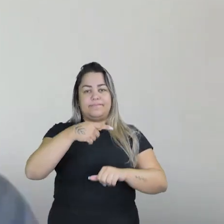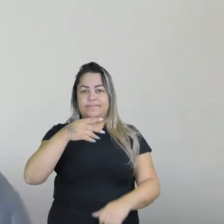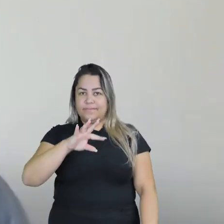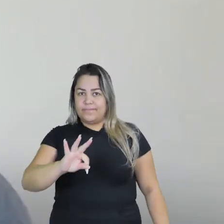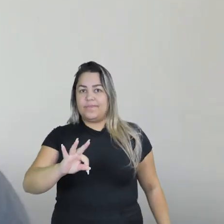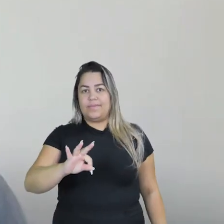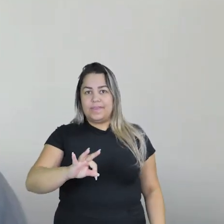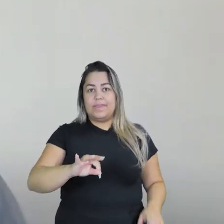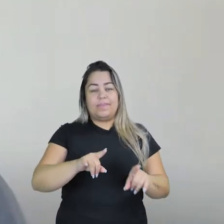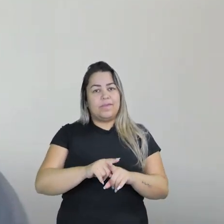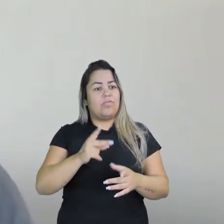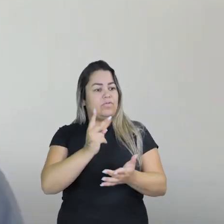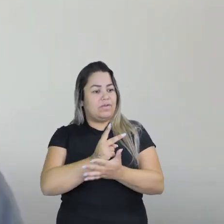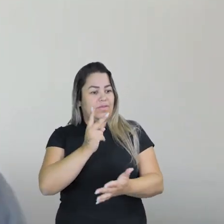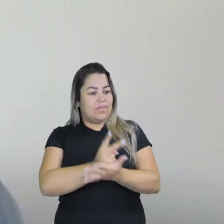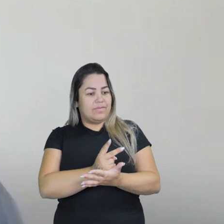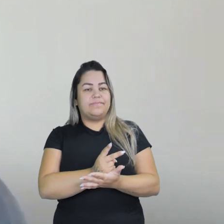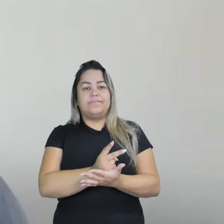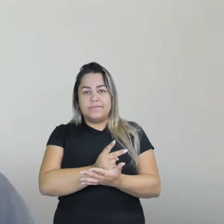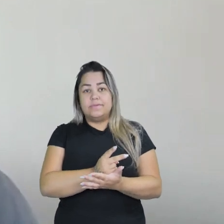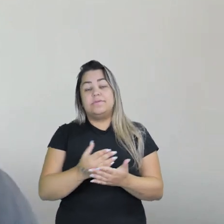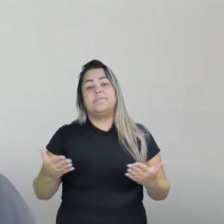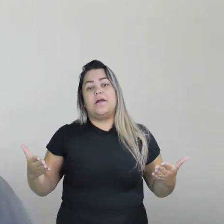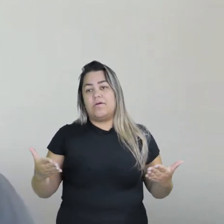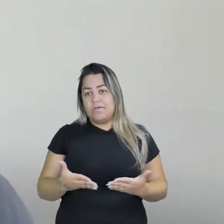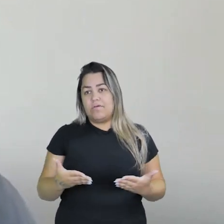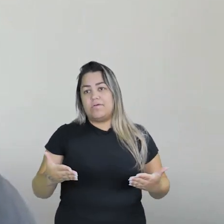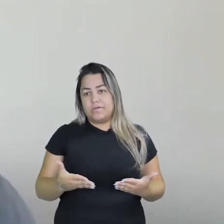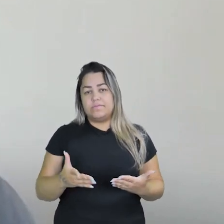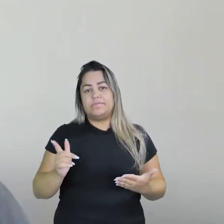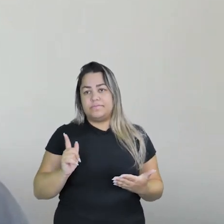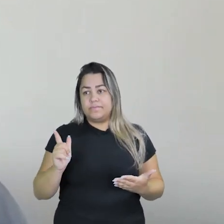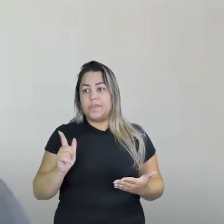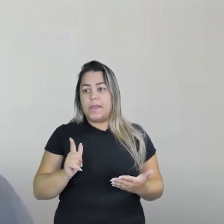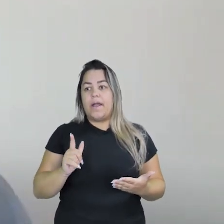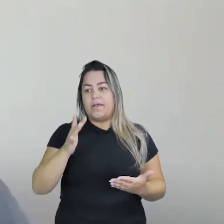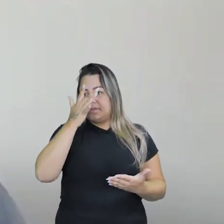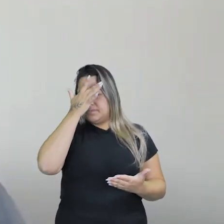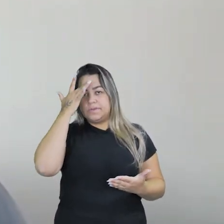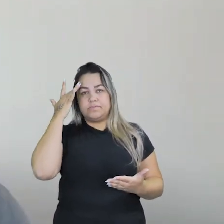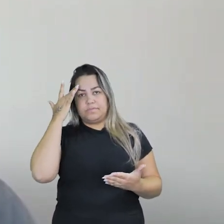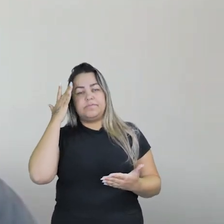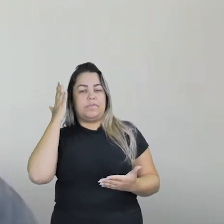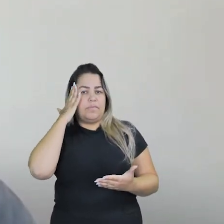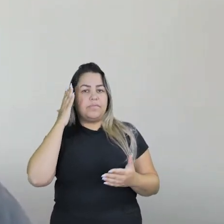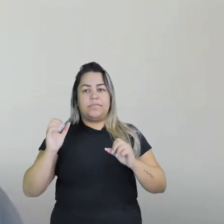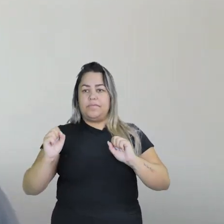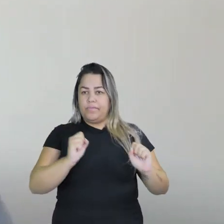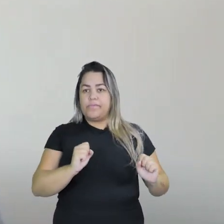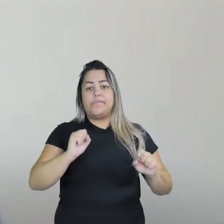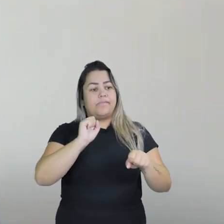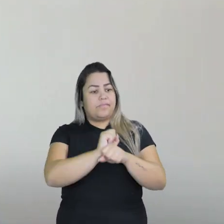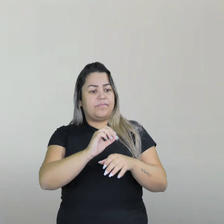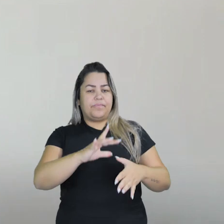seu jeito. O PT continua do mesmo jeito, né, há muito tempo. Isso agora, então, traz vantagens. As pessoas já sabem o que pode